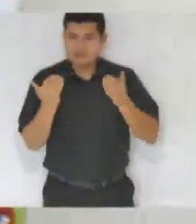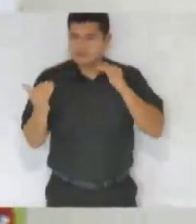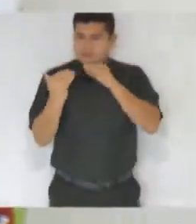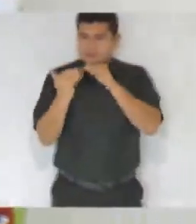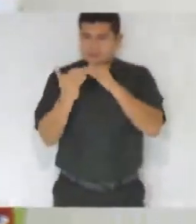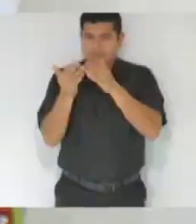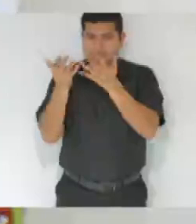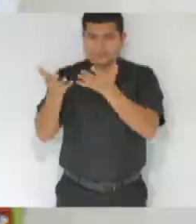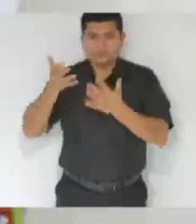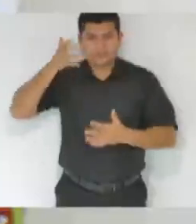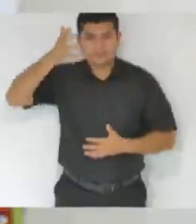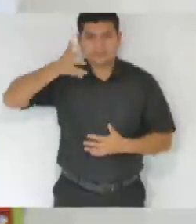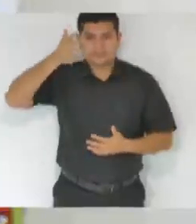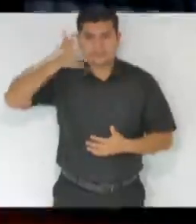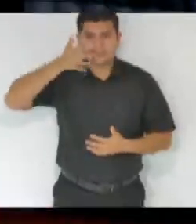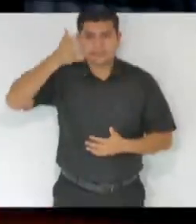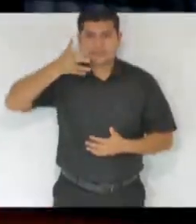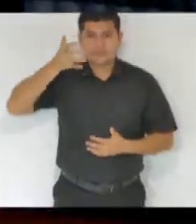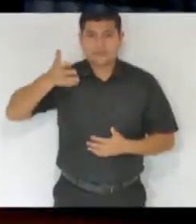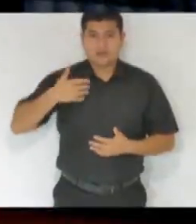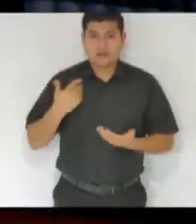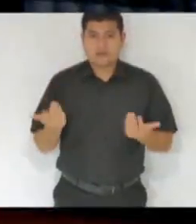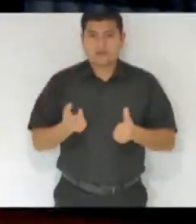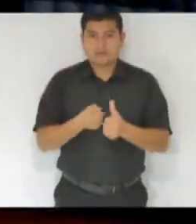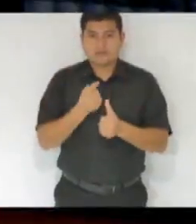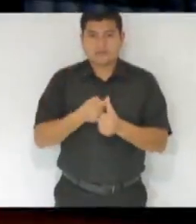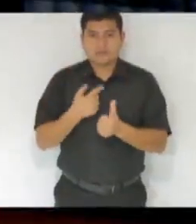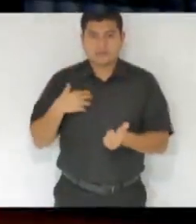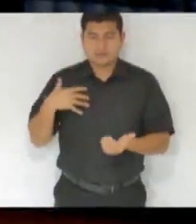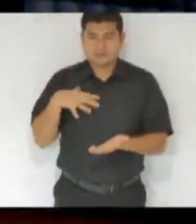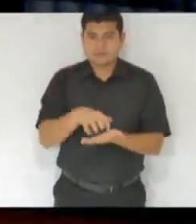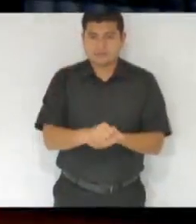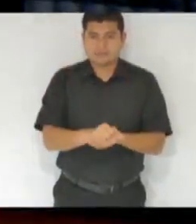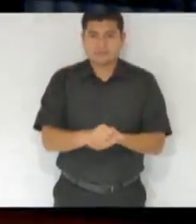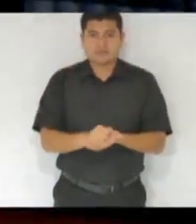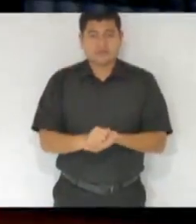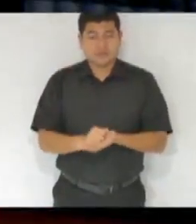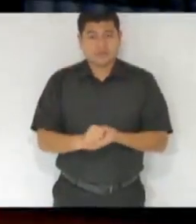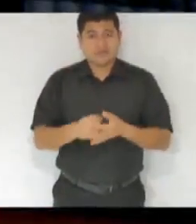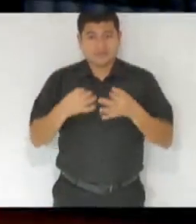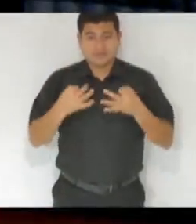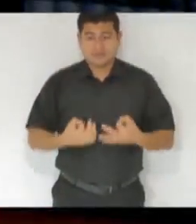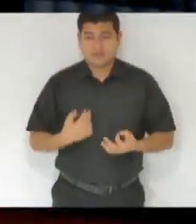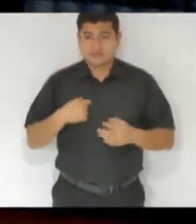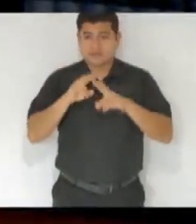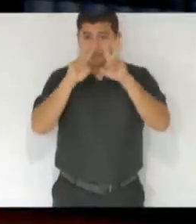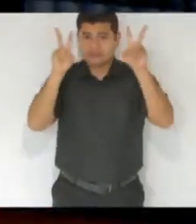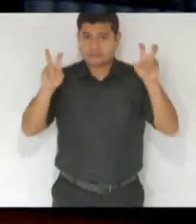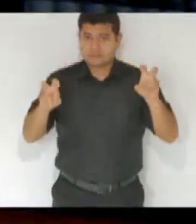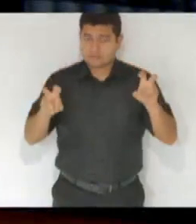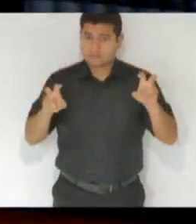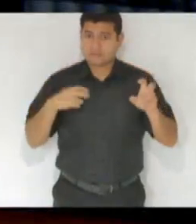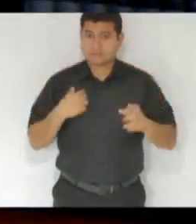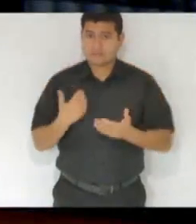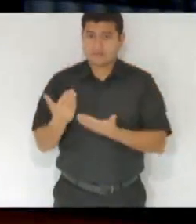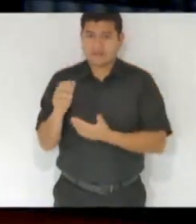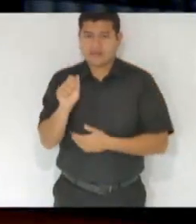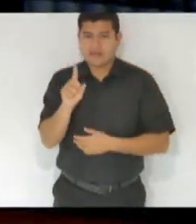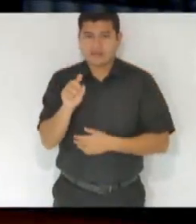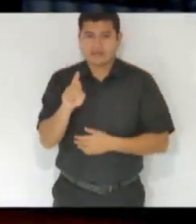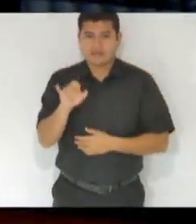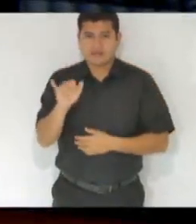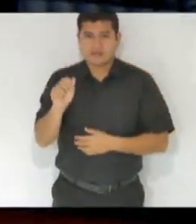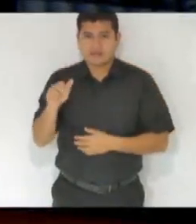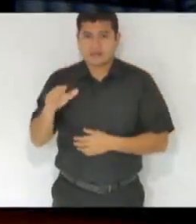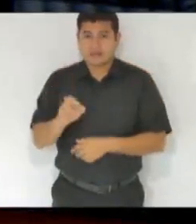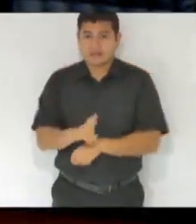fala, dizer que no primeiro horário aqui me inscrevi justamente para trazer esse assunto que me chegou por intermédio do Adriano, né, que é o